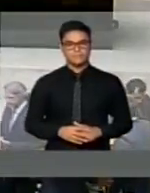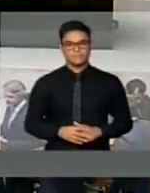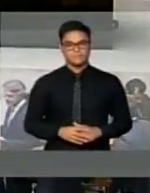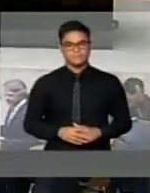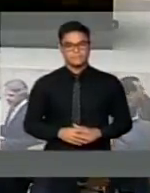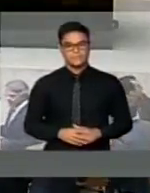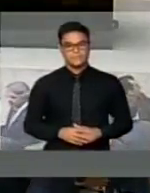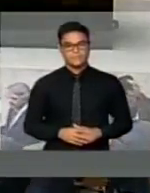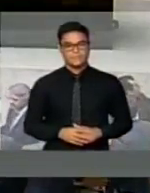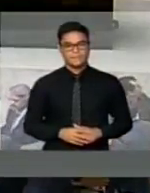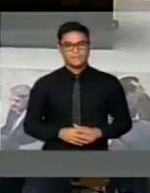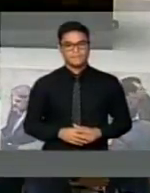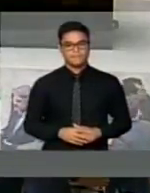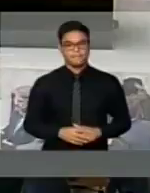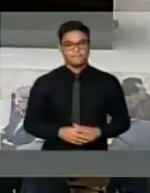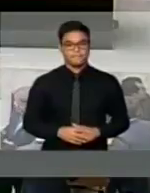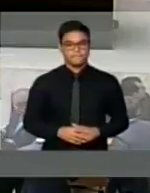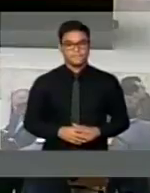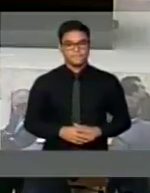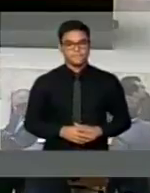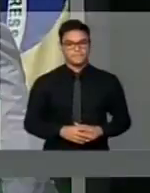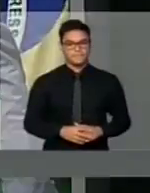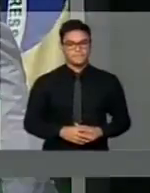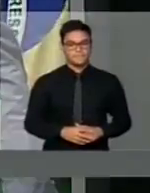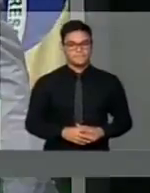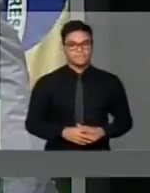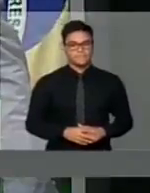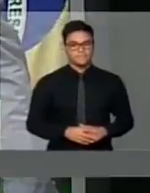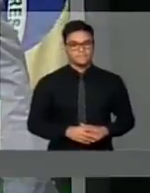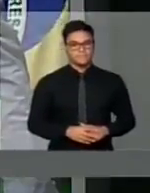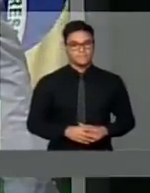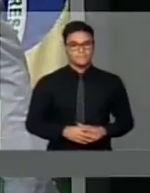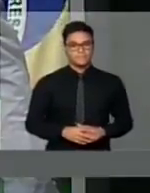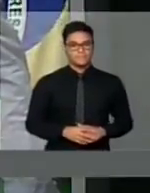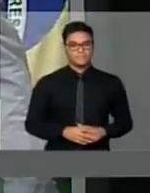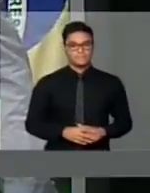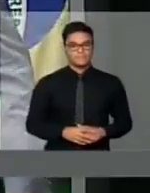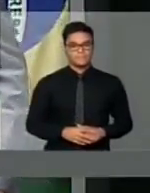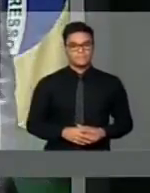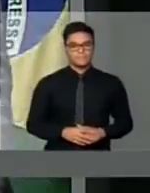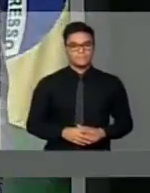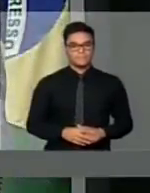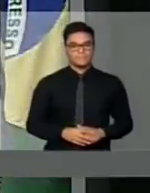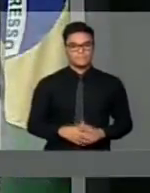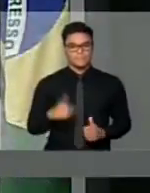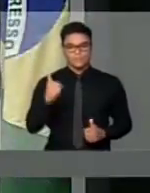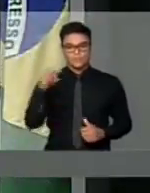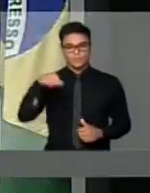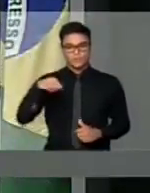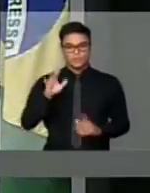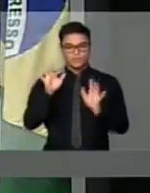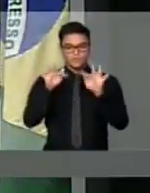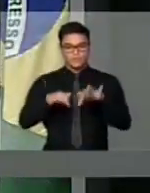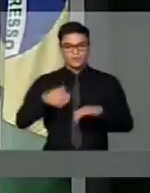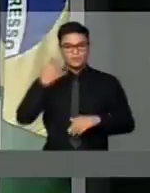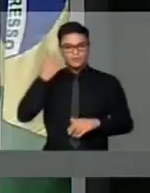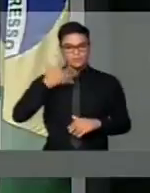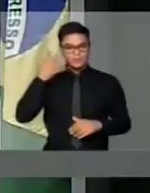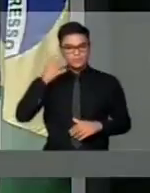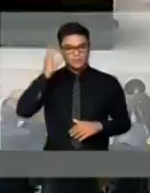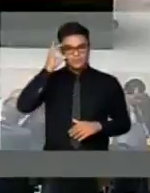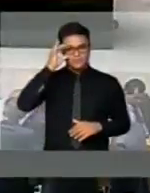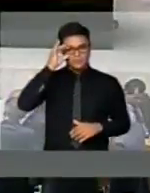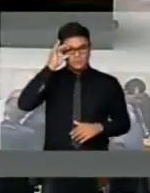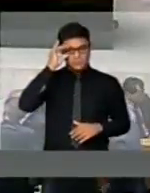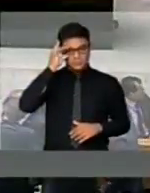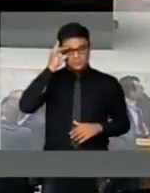Por favor. Ok. Voltando ao deputado Daniel, Vossa Excelência, tem mais um minuto para concluir o pronunciamento, tendo em vista o